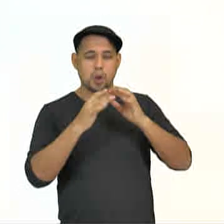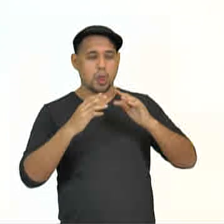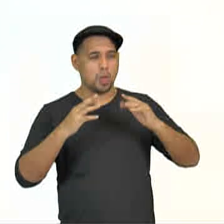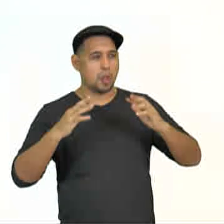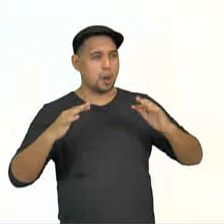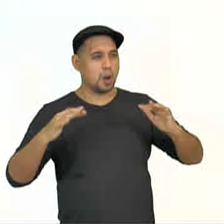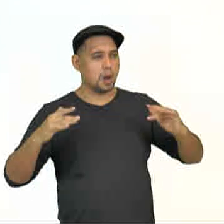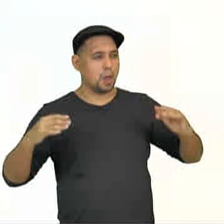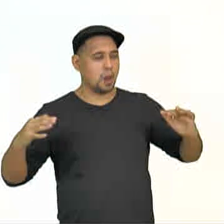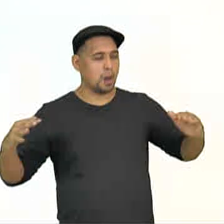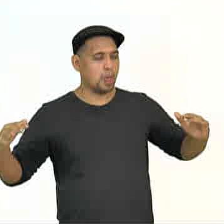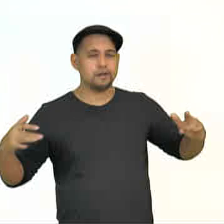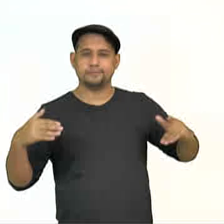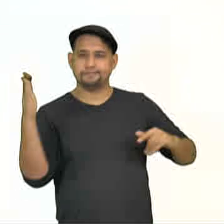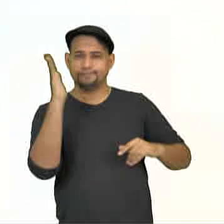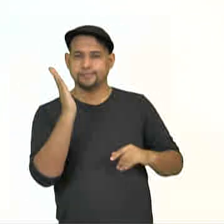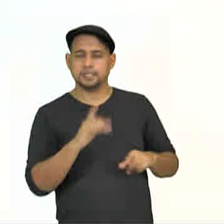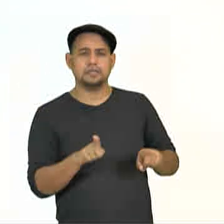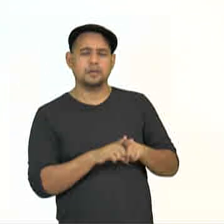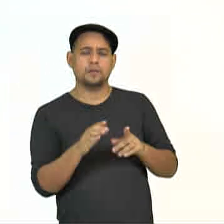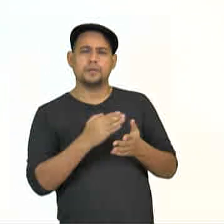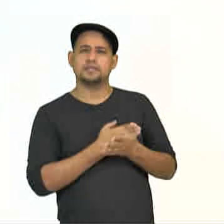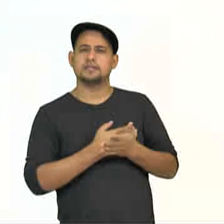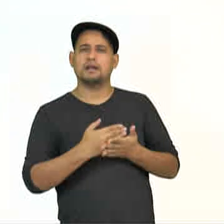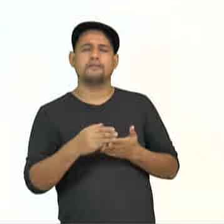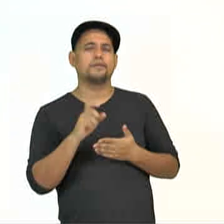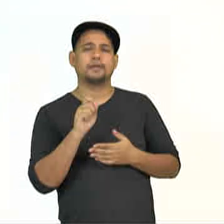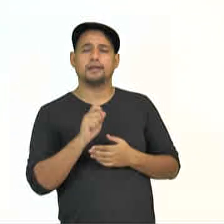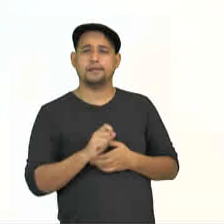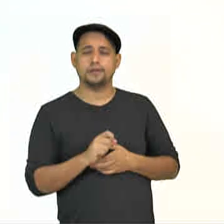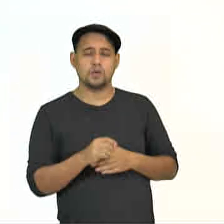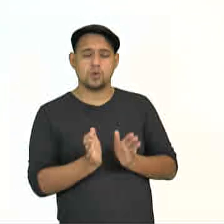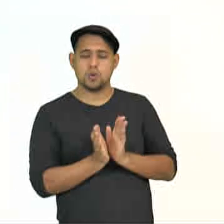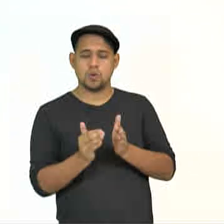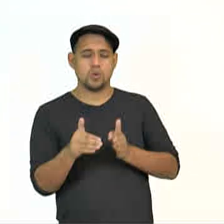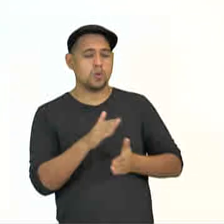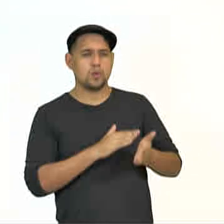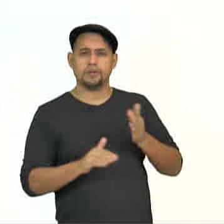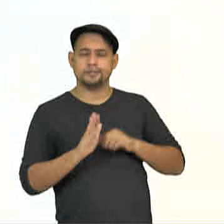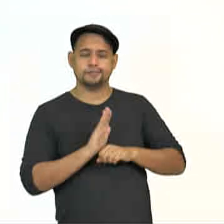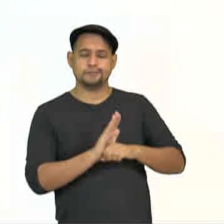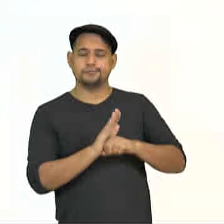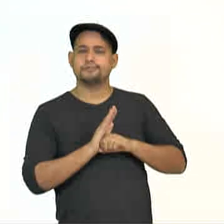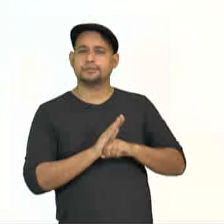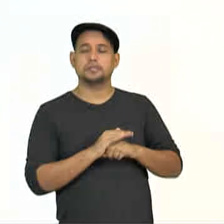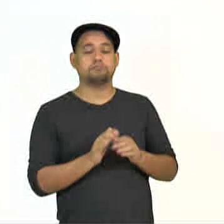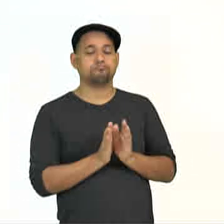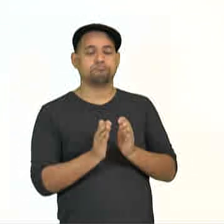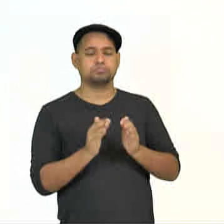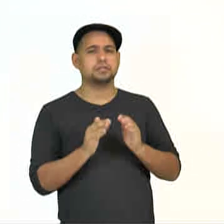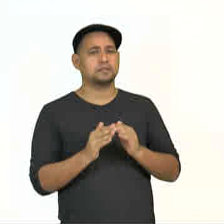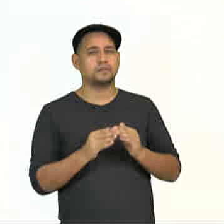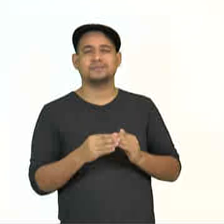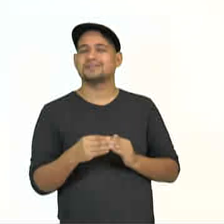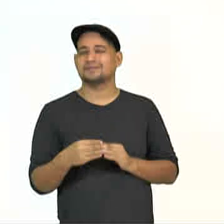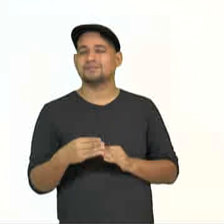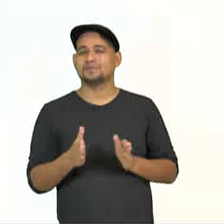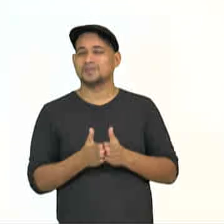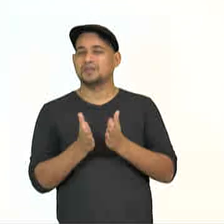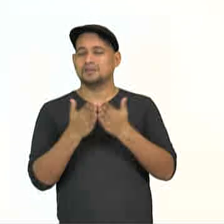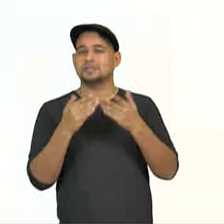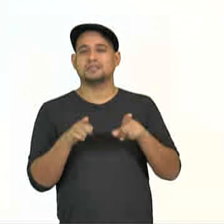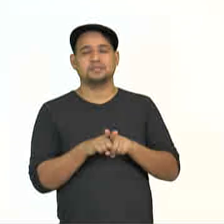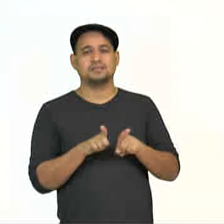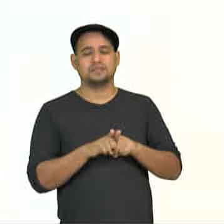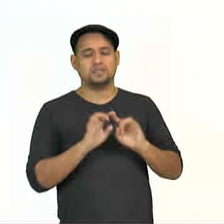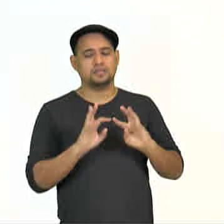em nível nacional, nasciam iniciativas coletivas de apoio às populações mais vulneráveis